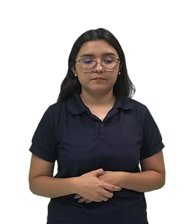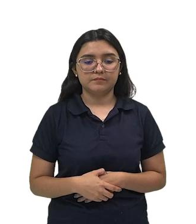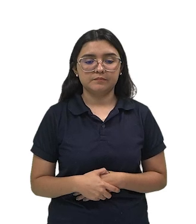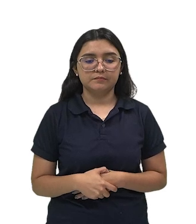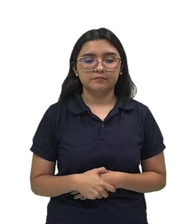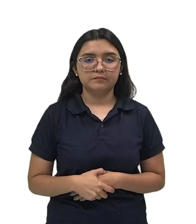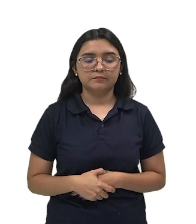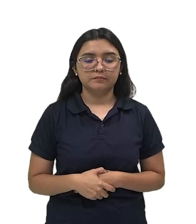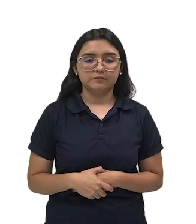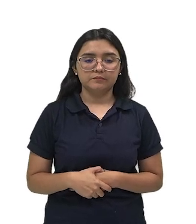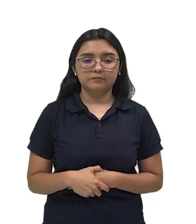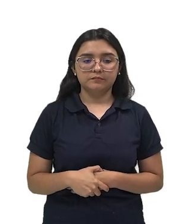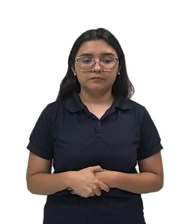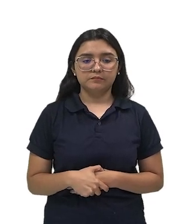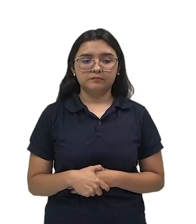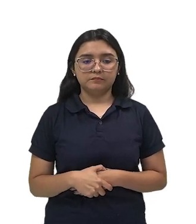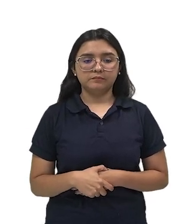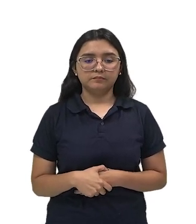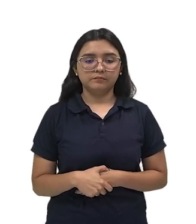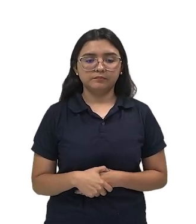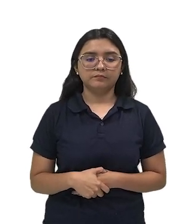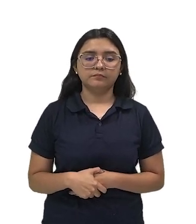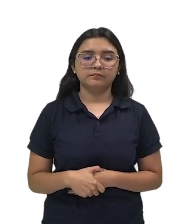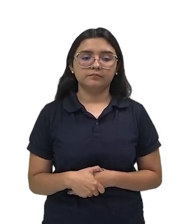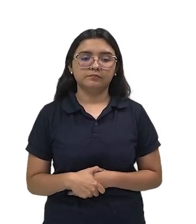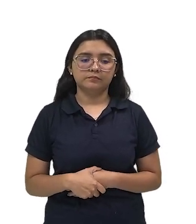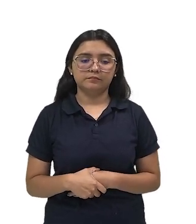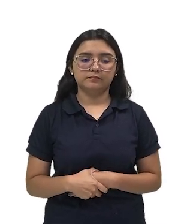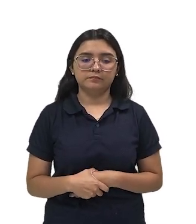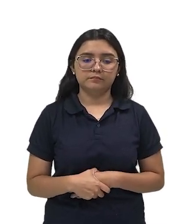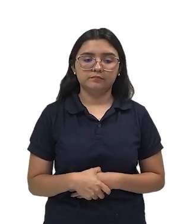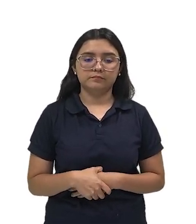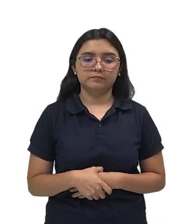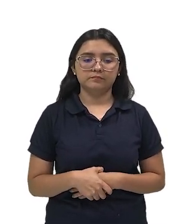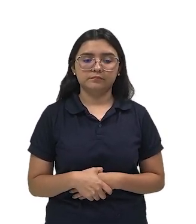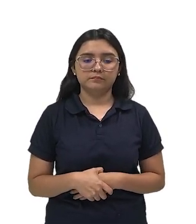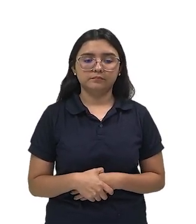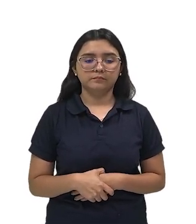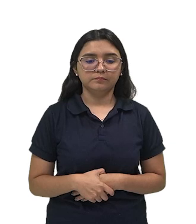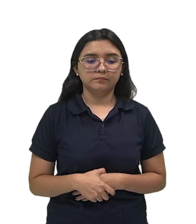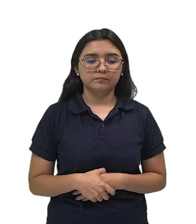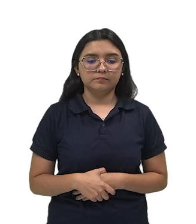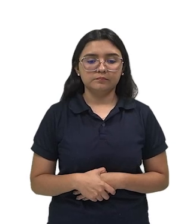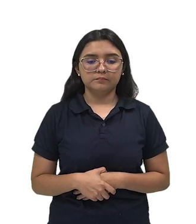Amostral. Beleza, meu povo? Deixa eu consertar aqui. Amostral.